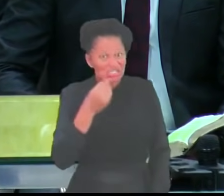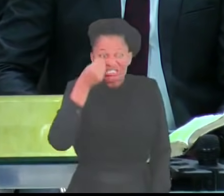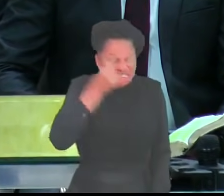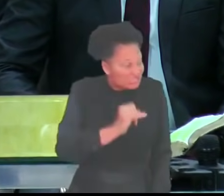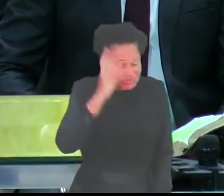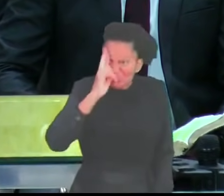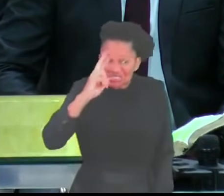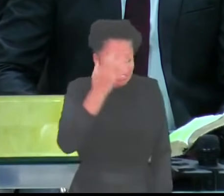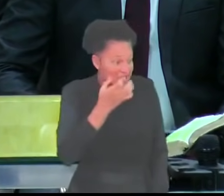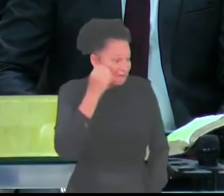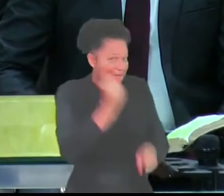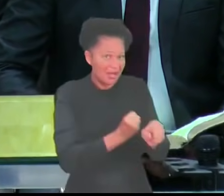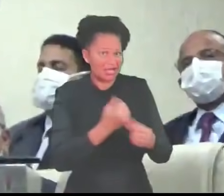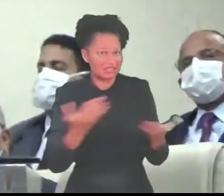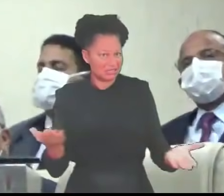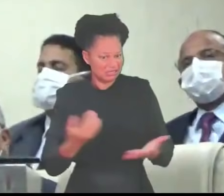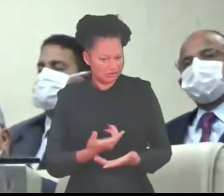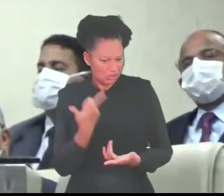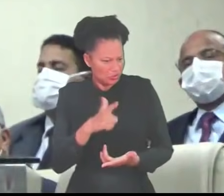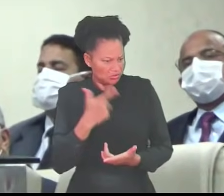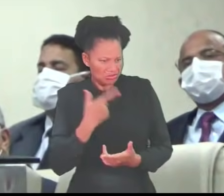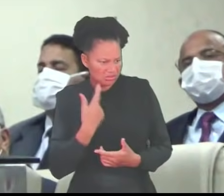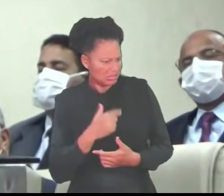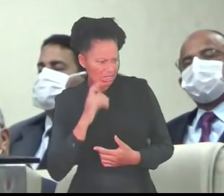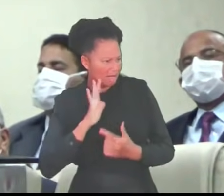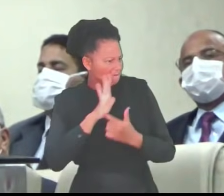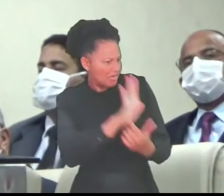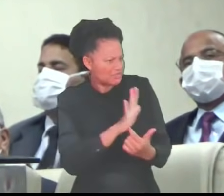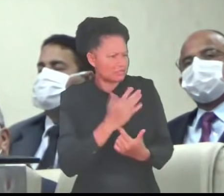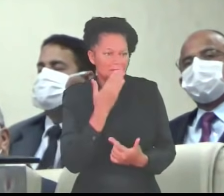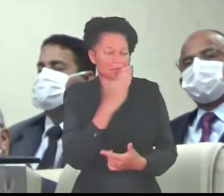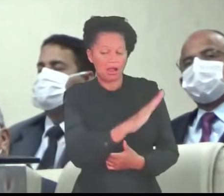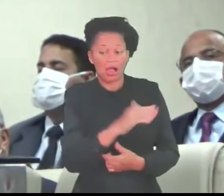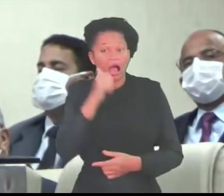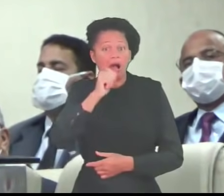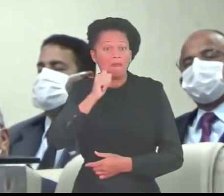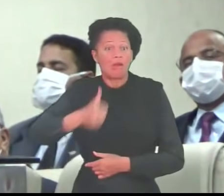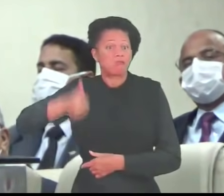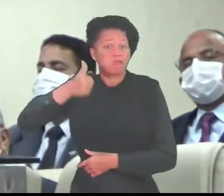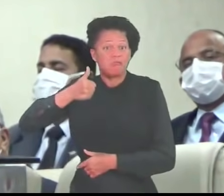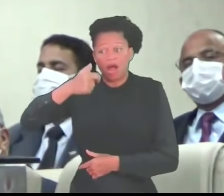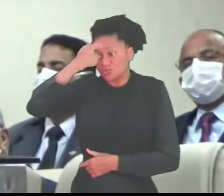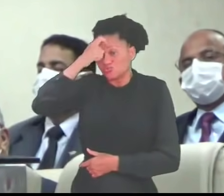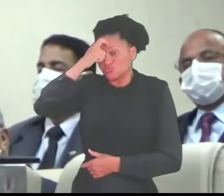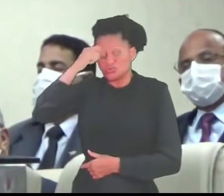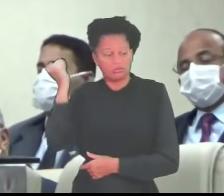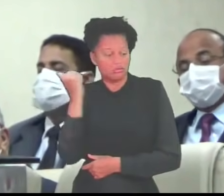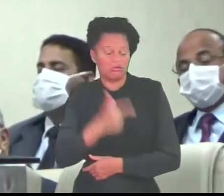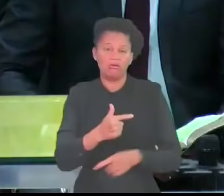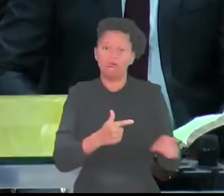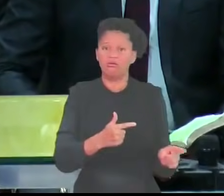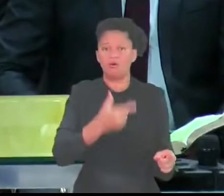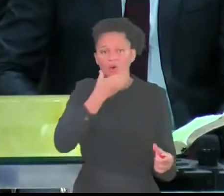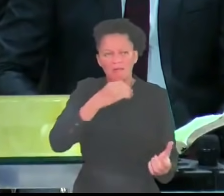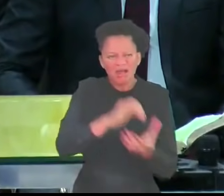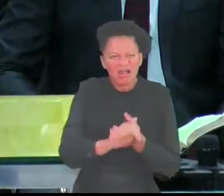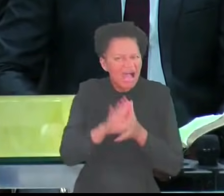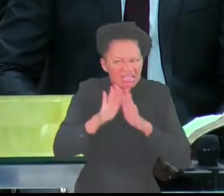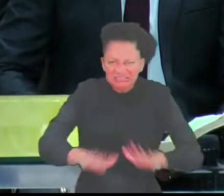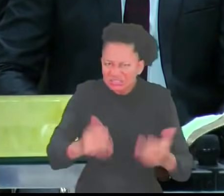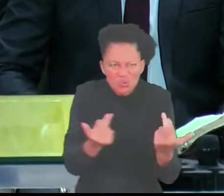nos matar, não tinha feito essas promessas. A mulher tinha mais juízo espiritual do que o marido. Será que ainda hoje é